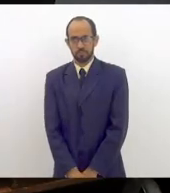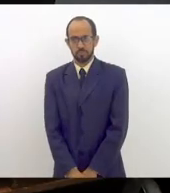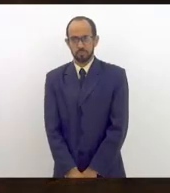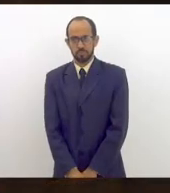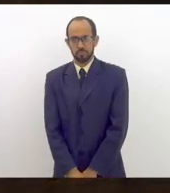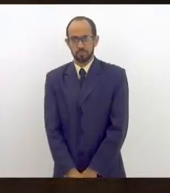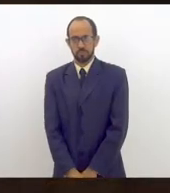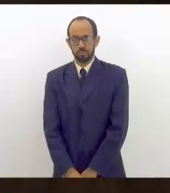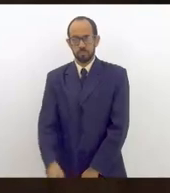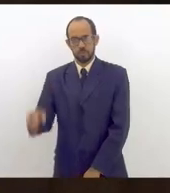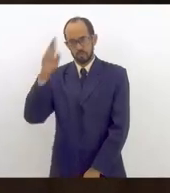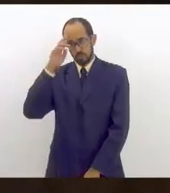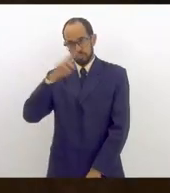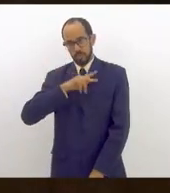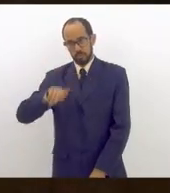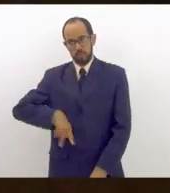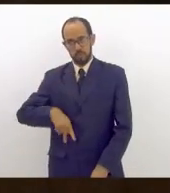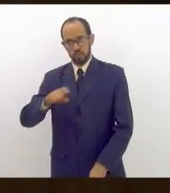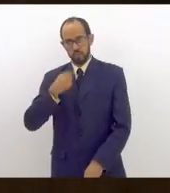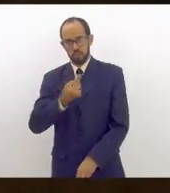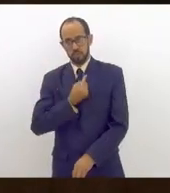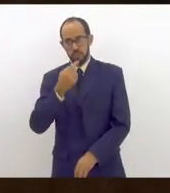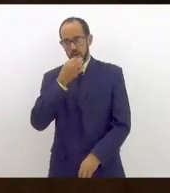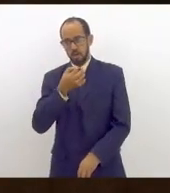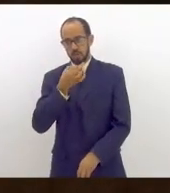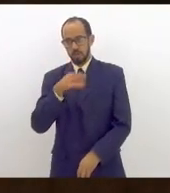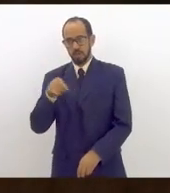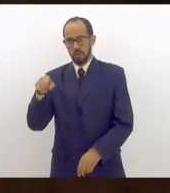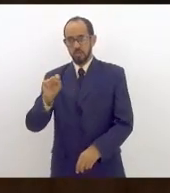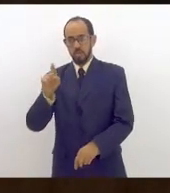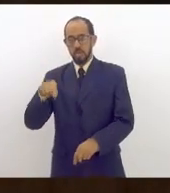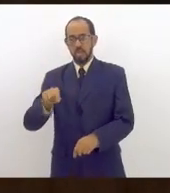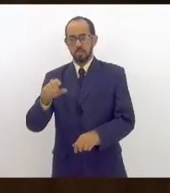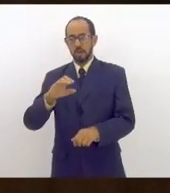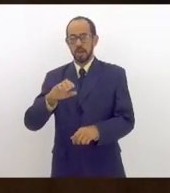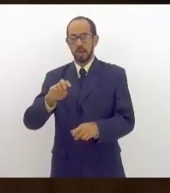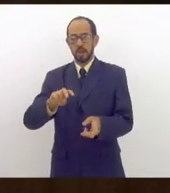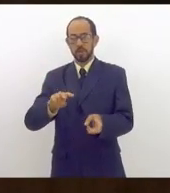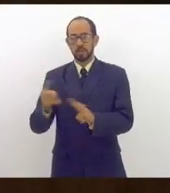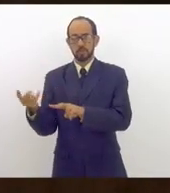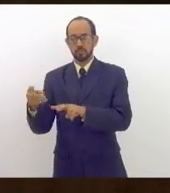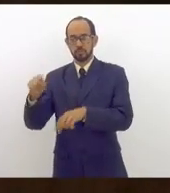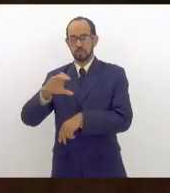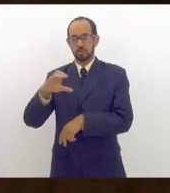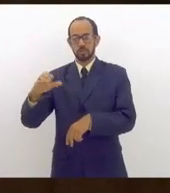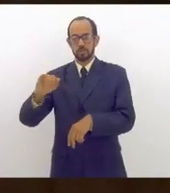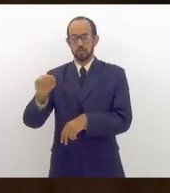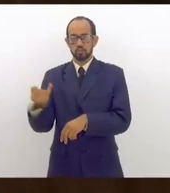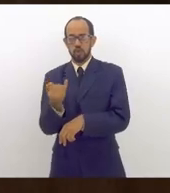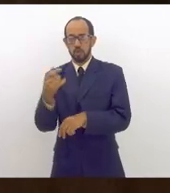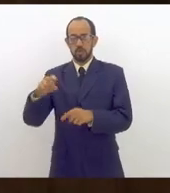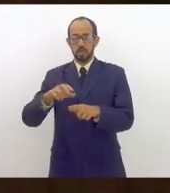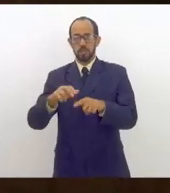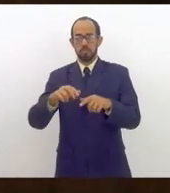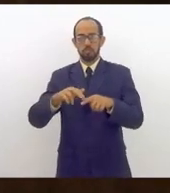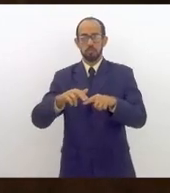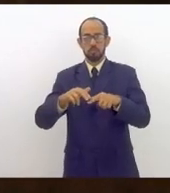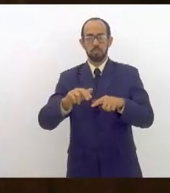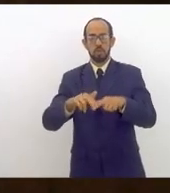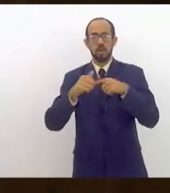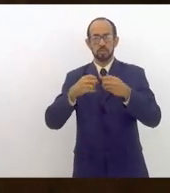Senhor presidente, o nosso parecer é para remeter à CCJ para apurar possível prejudicabilidade em virtude das